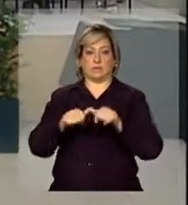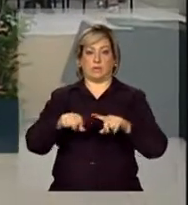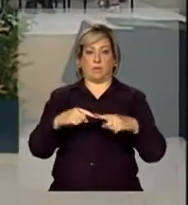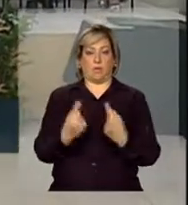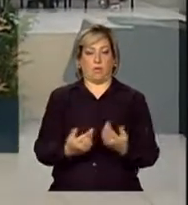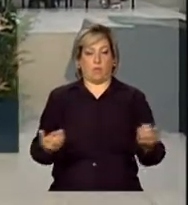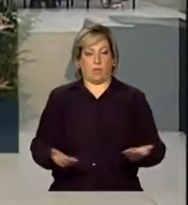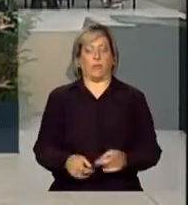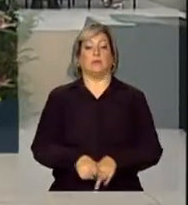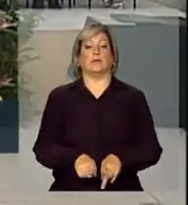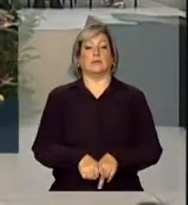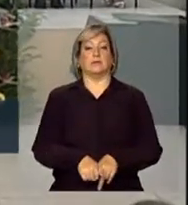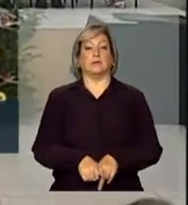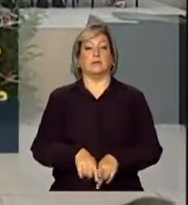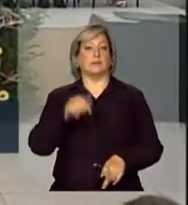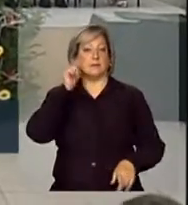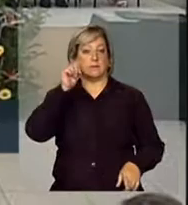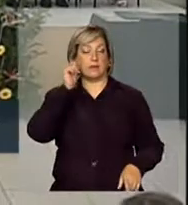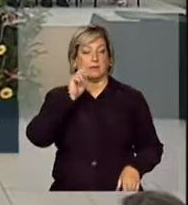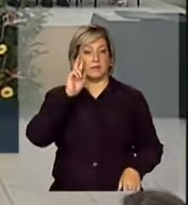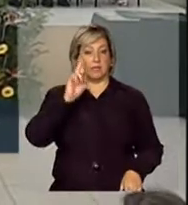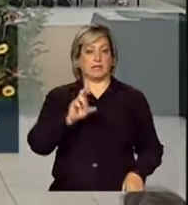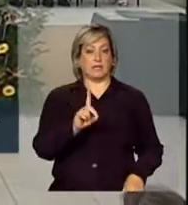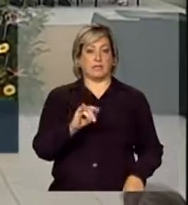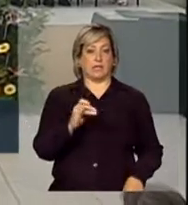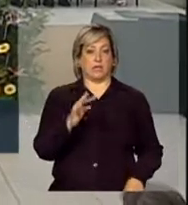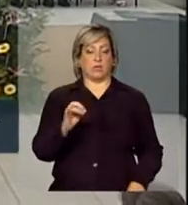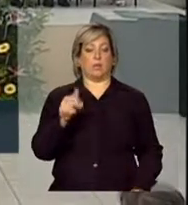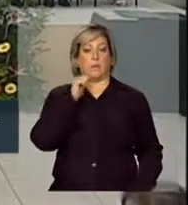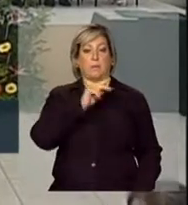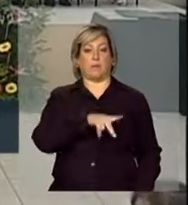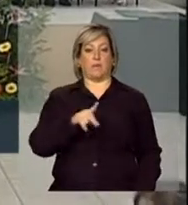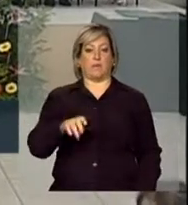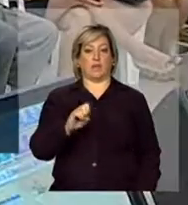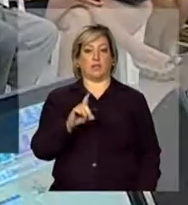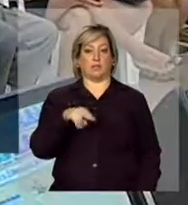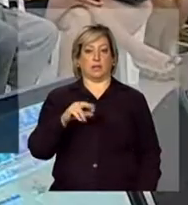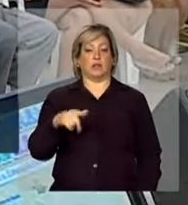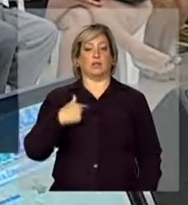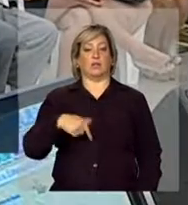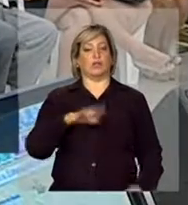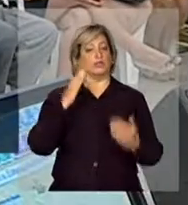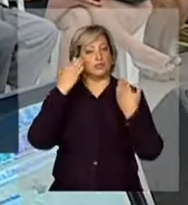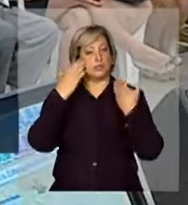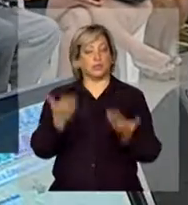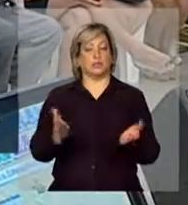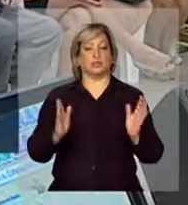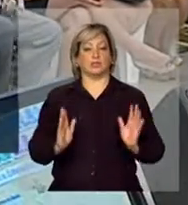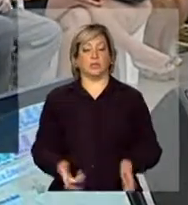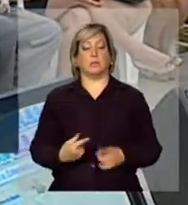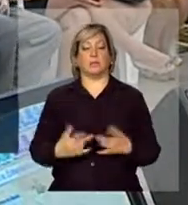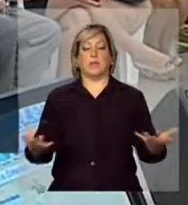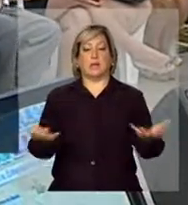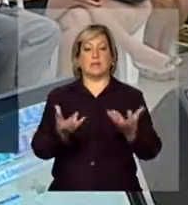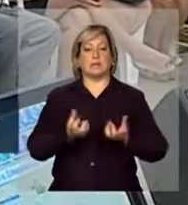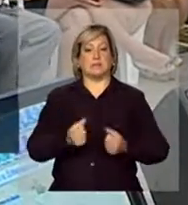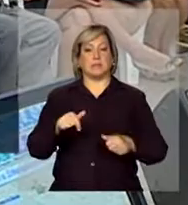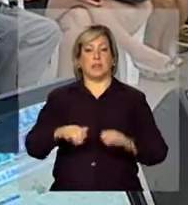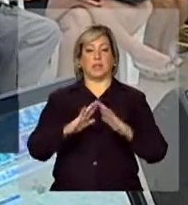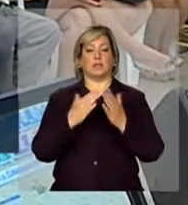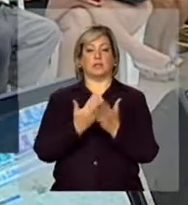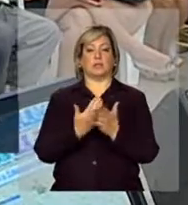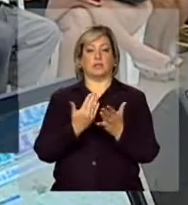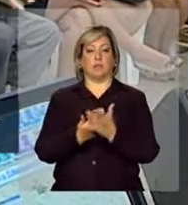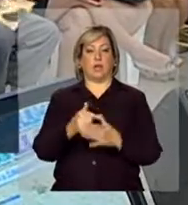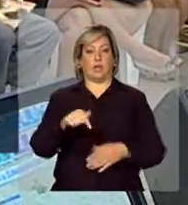a nossa diretora Professora Edna na qual gente já agradece o acolhimento aqui da